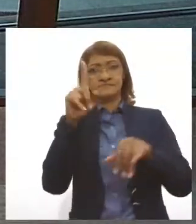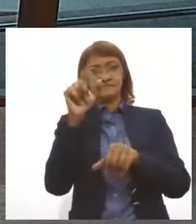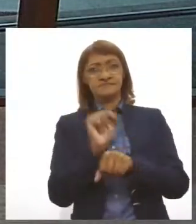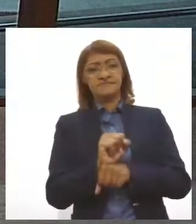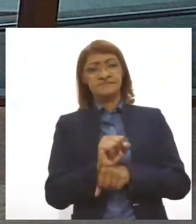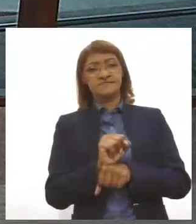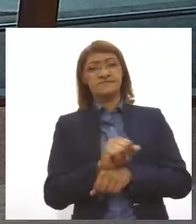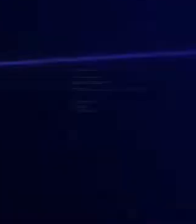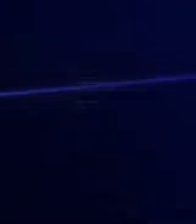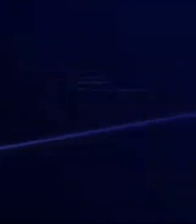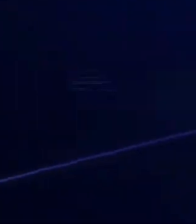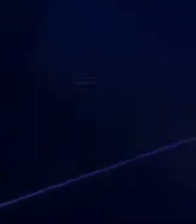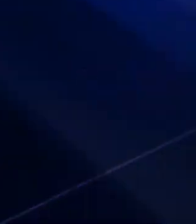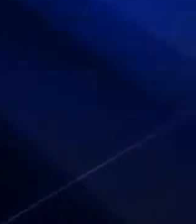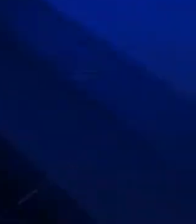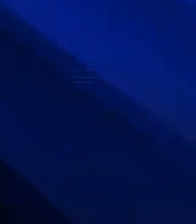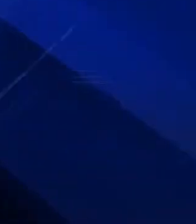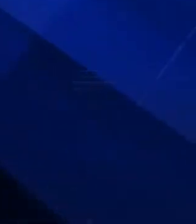Não sai daí, a gente volta já.